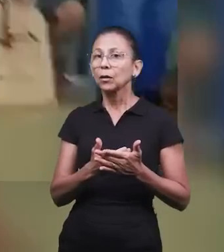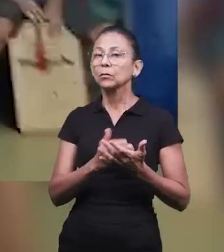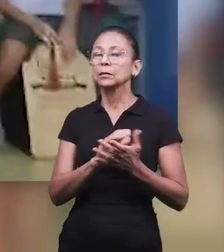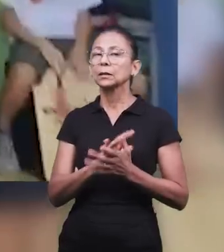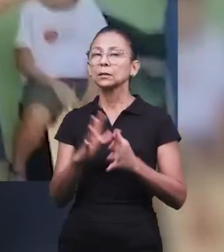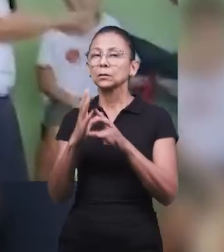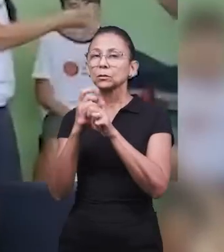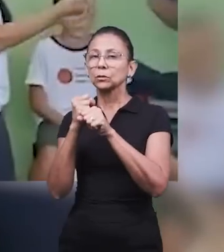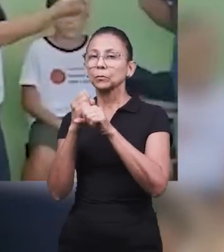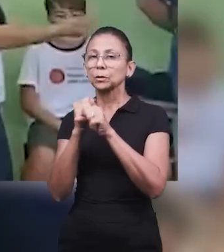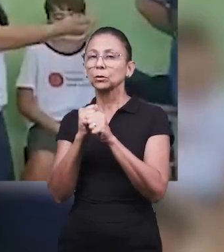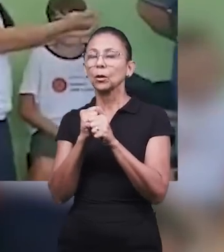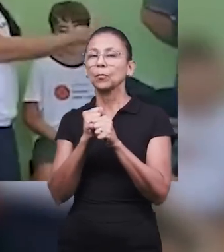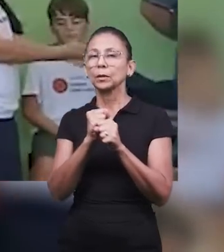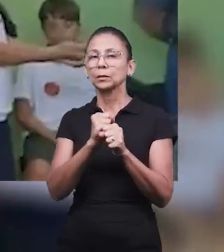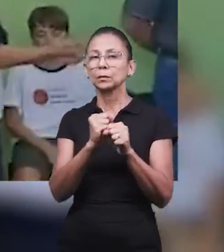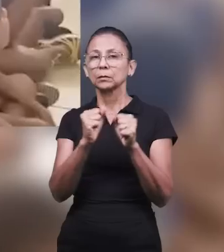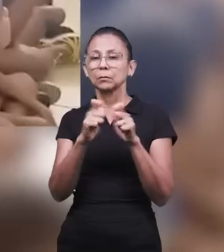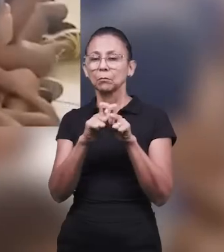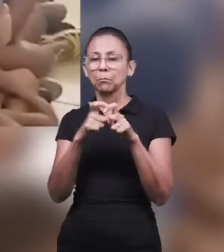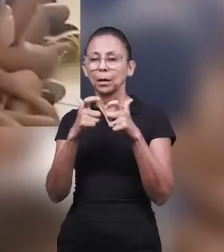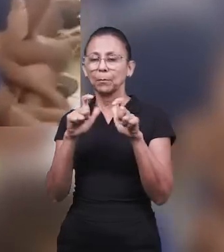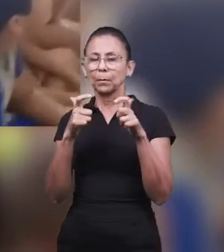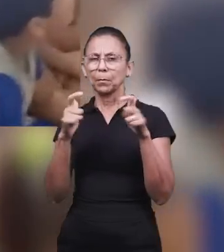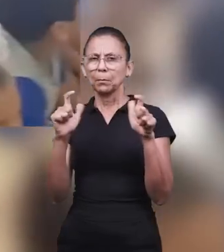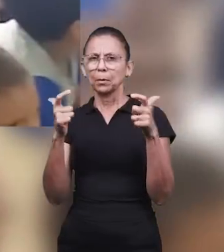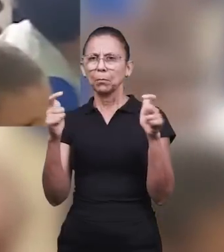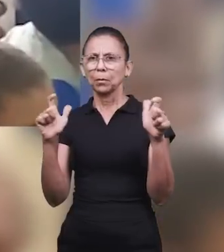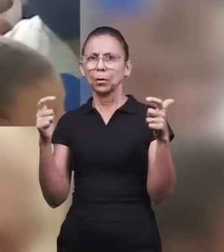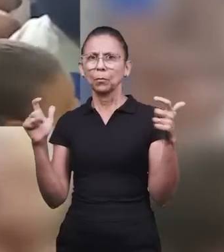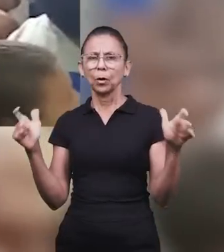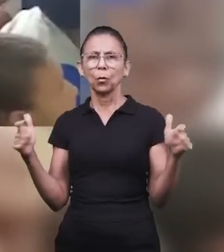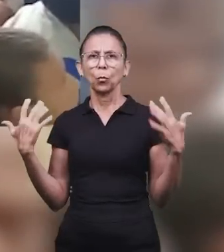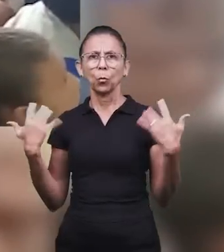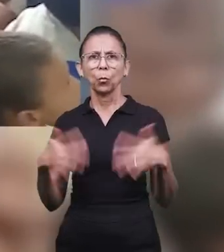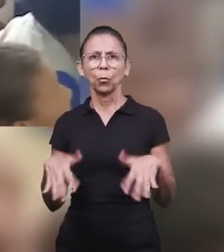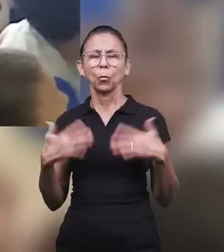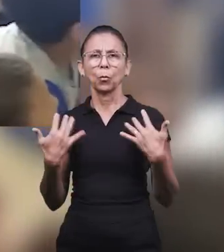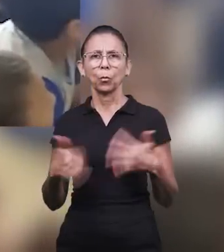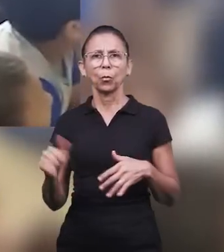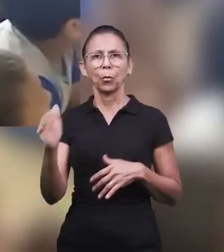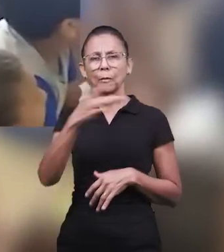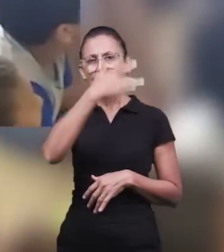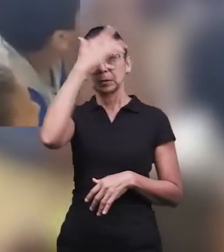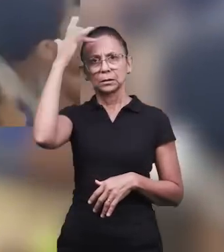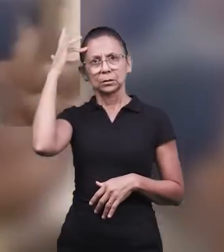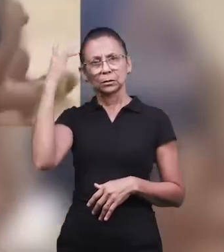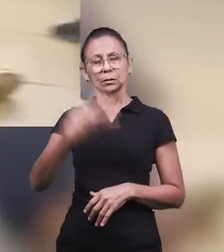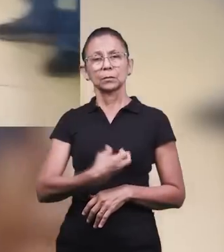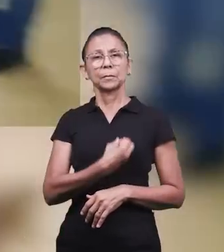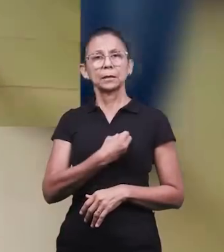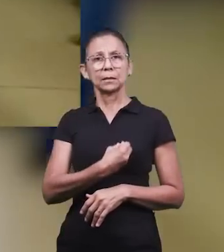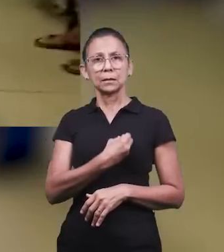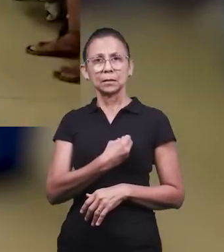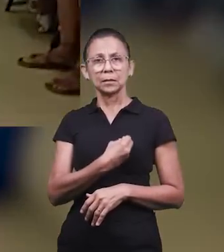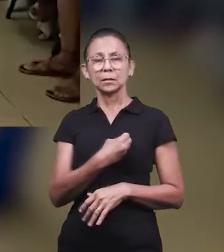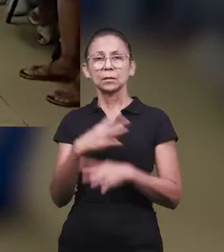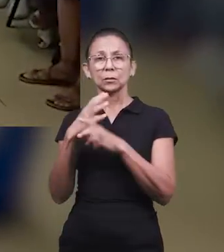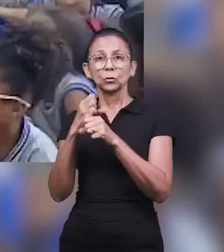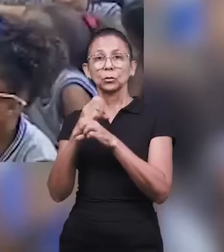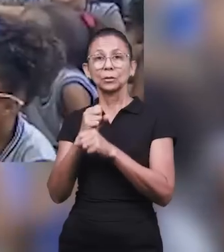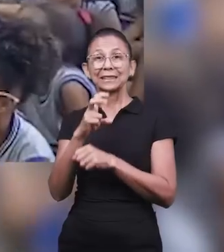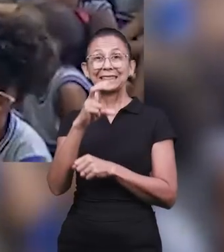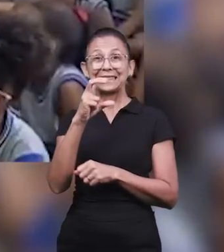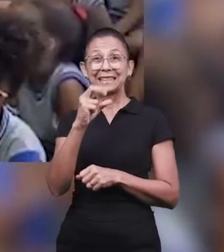90 intermediários, 59 adultos, além de 28 irmãos da igreja que participaram, e foram um total